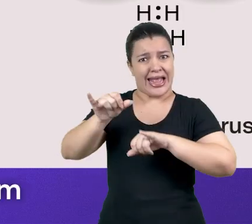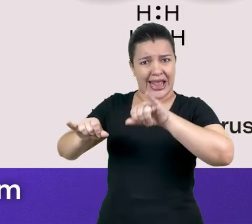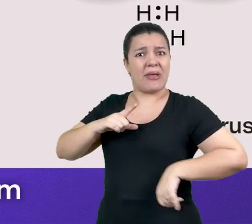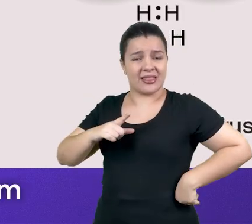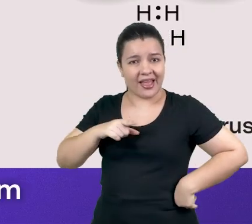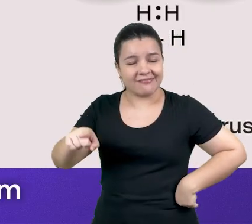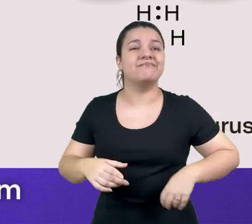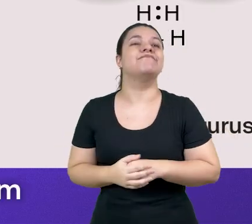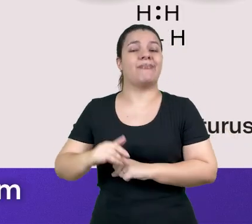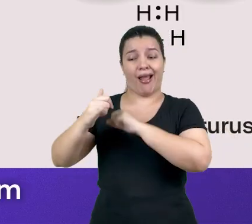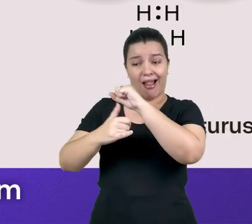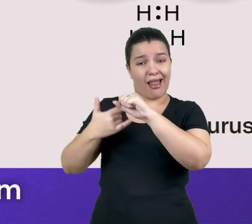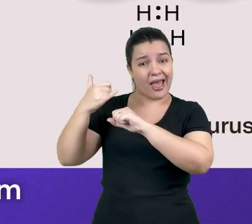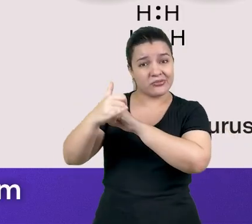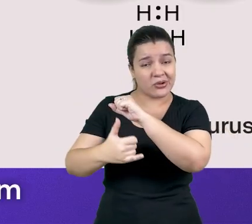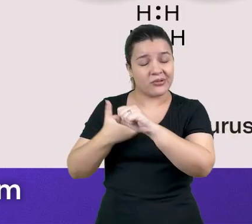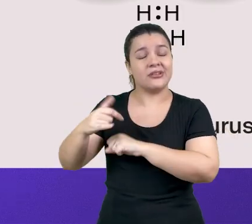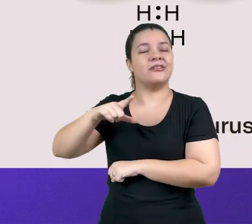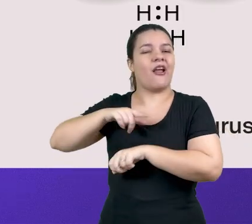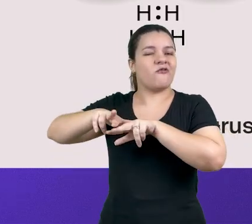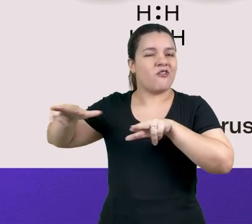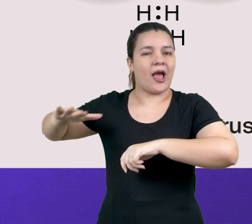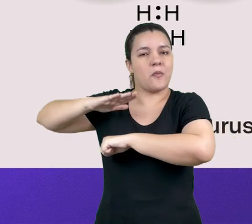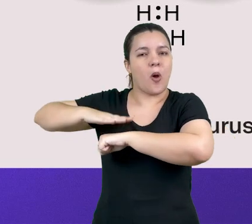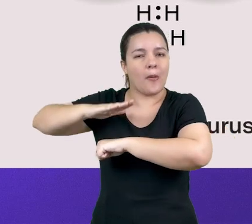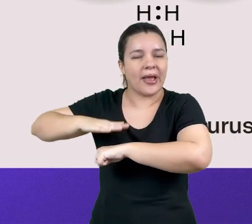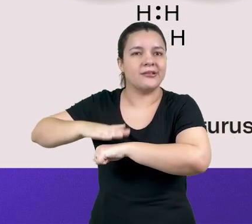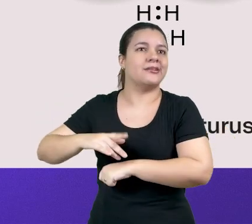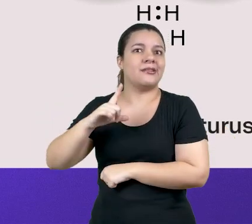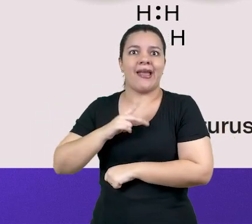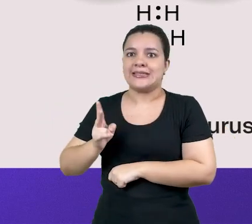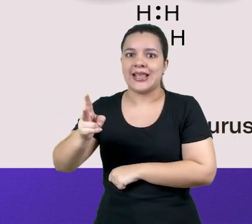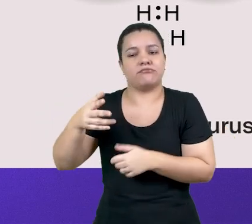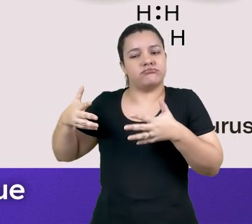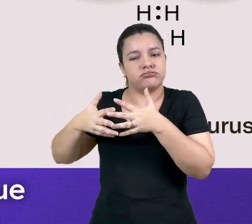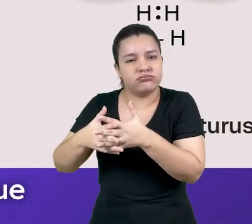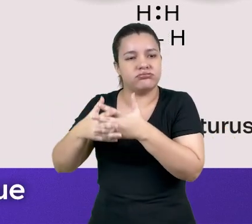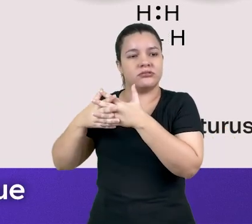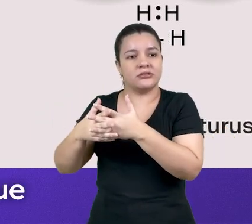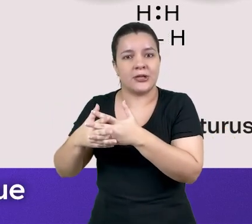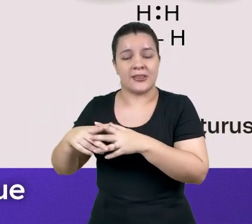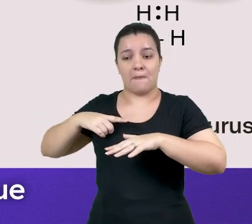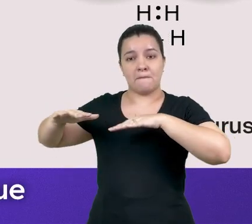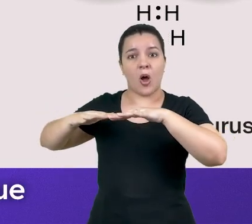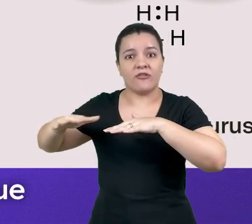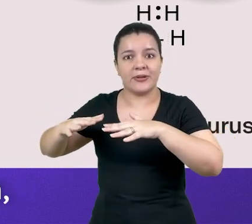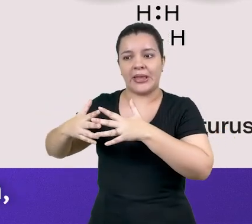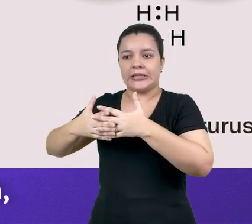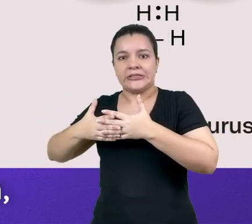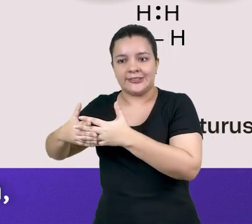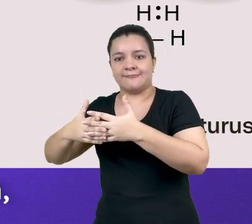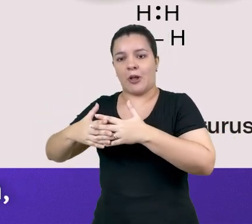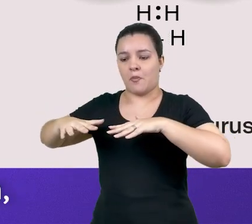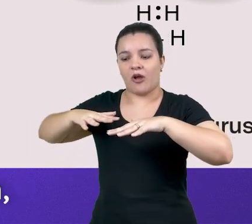química? Os elétrons na química, em diversos cenários, eles estão muito conectados. Então, o movimento de um elétron, ou o que um